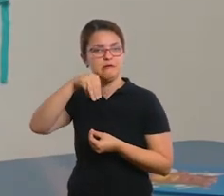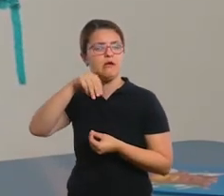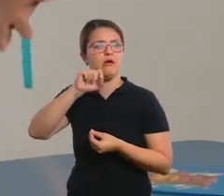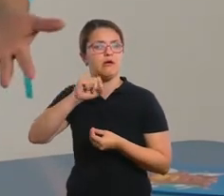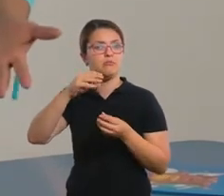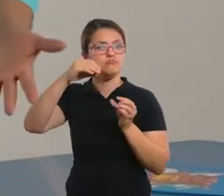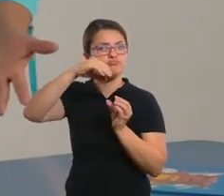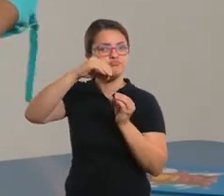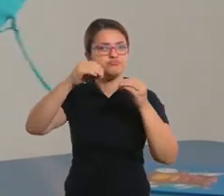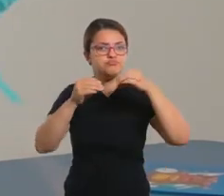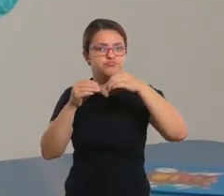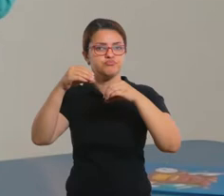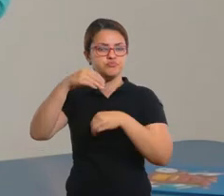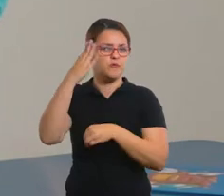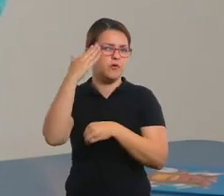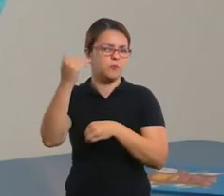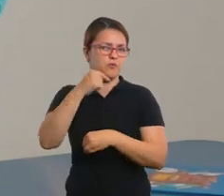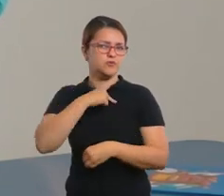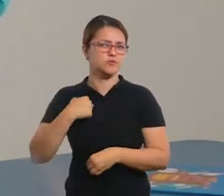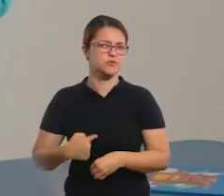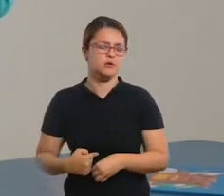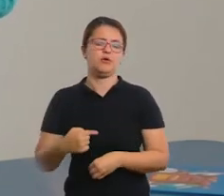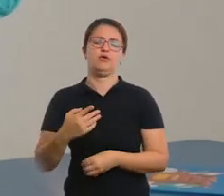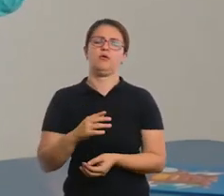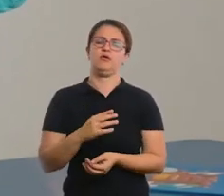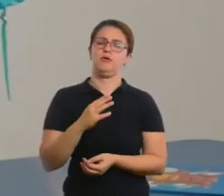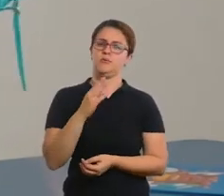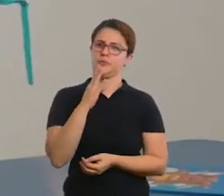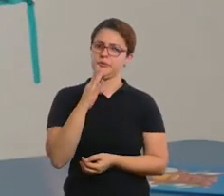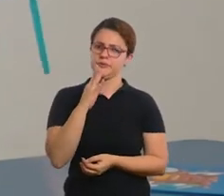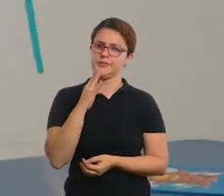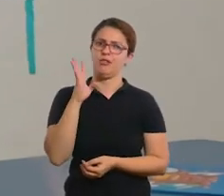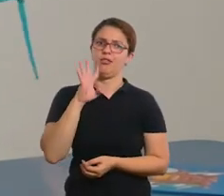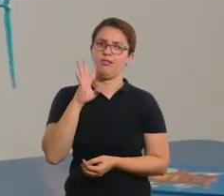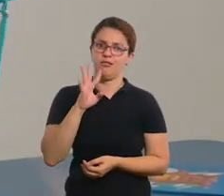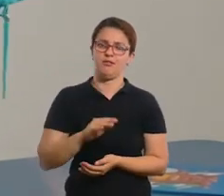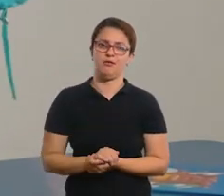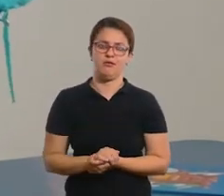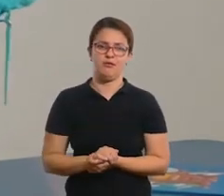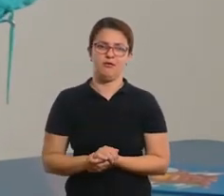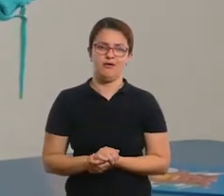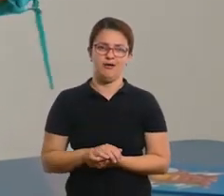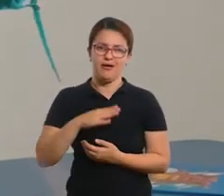um quebra-cabeça chinês muito conhecido e muito legal. A gente acha